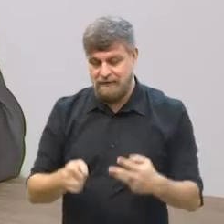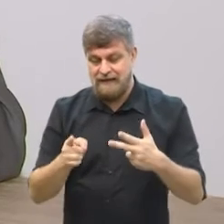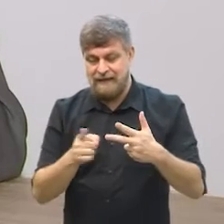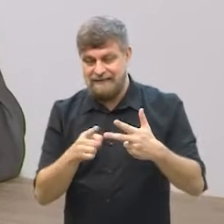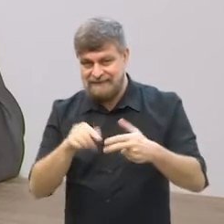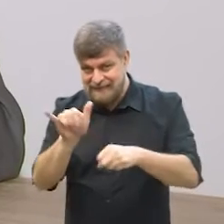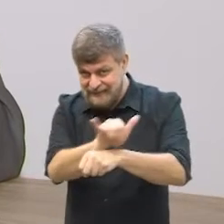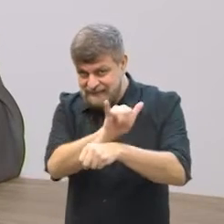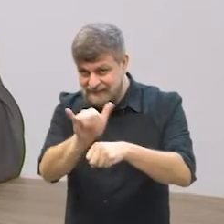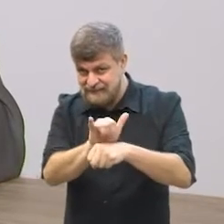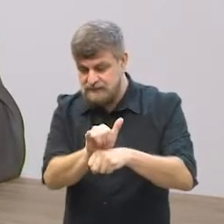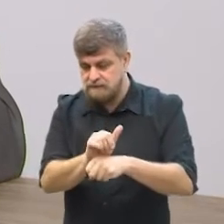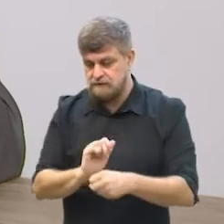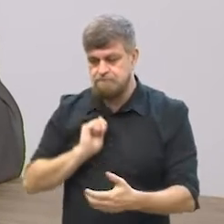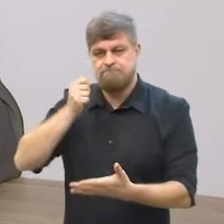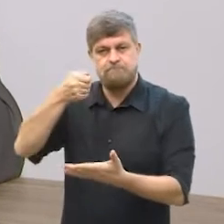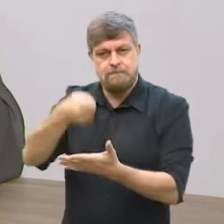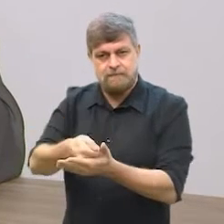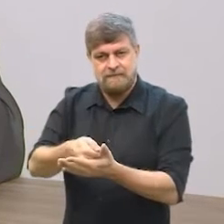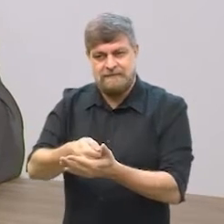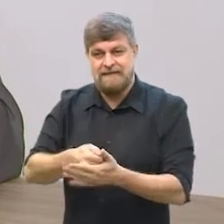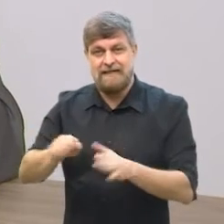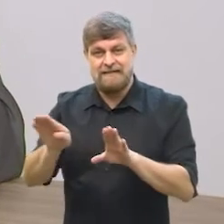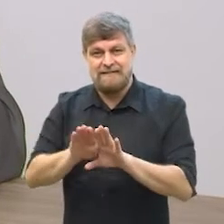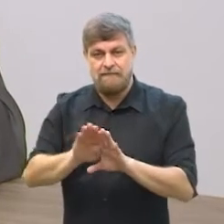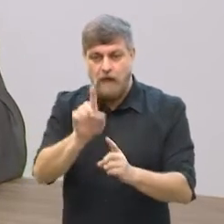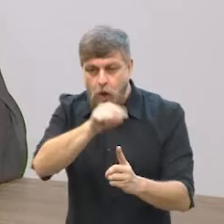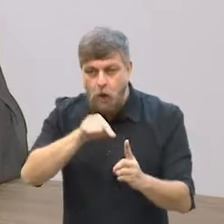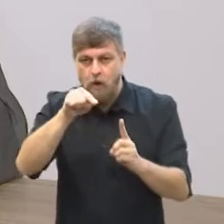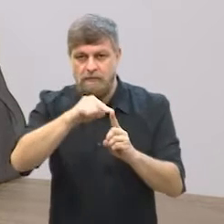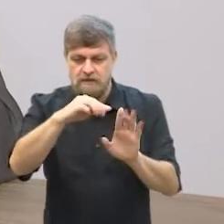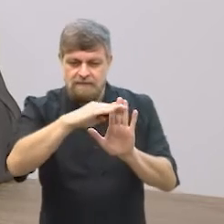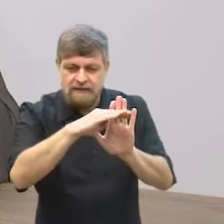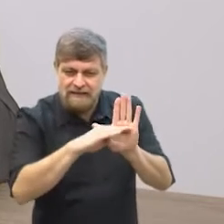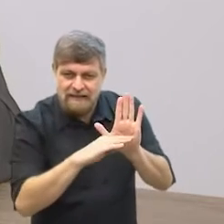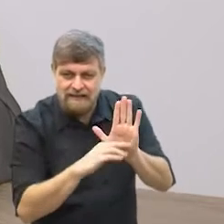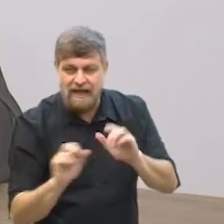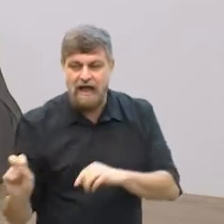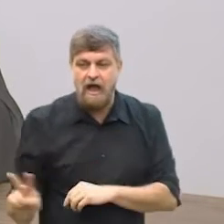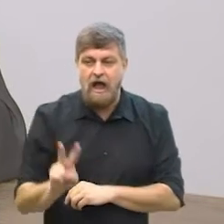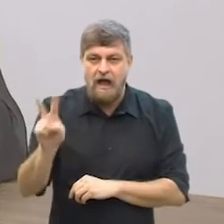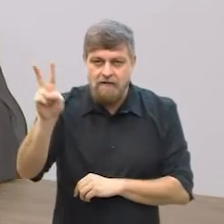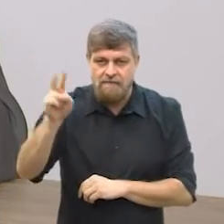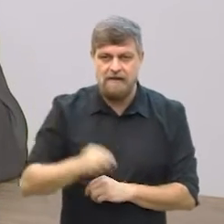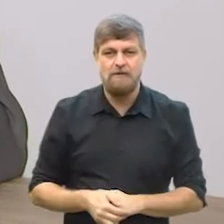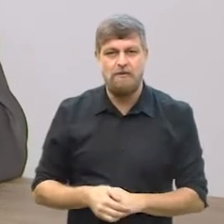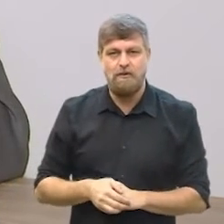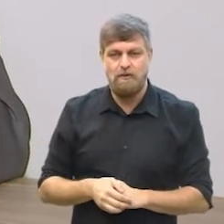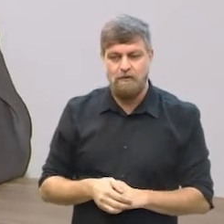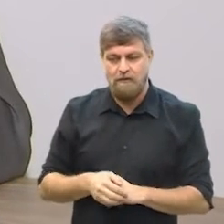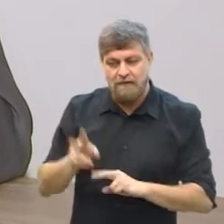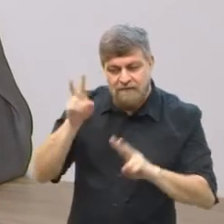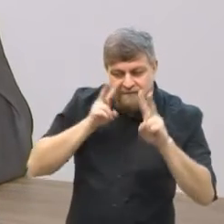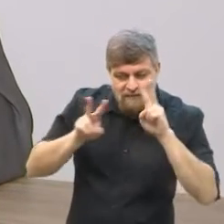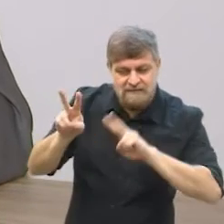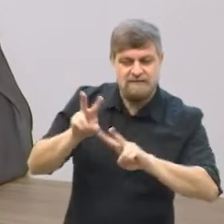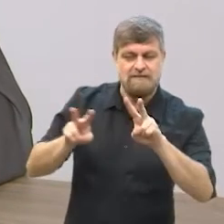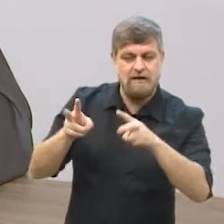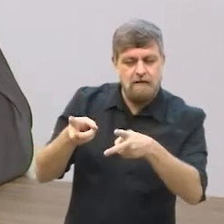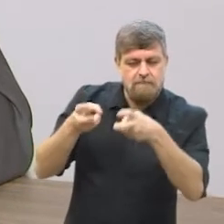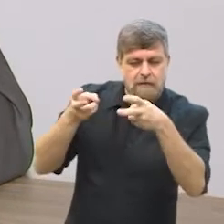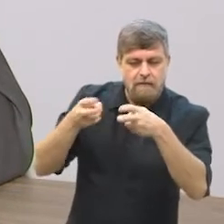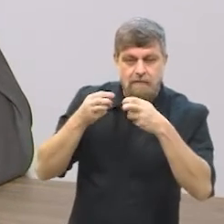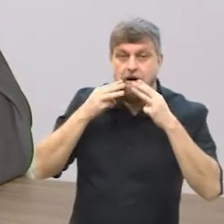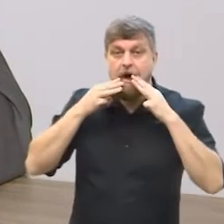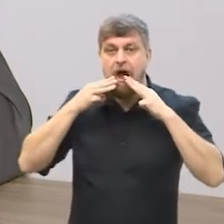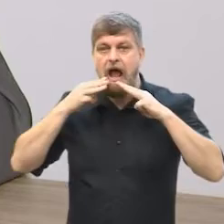define e você valida as questões, até mesmo das diretrizes organizacionais. Valores, visão, missão. Será que seus